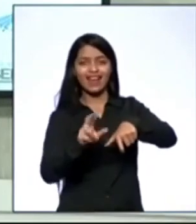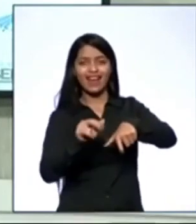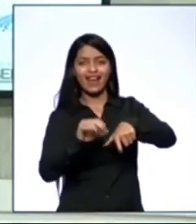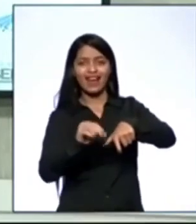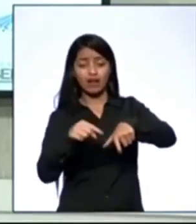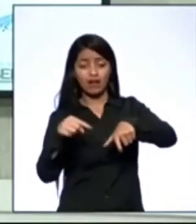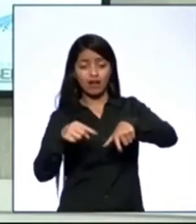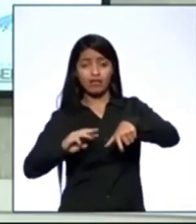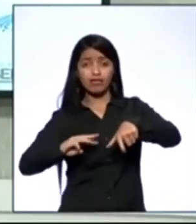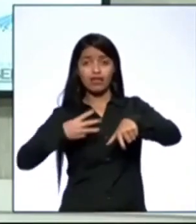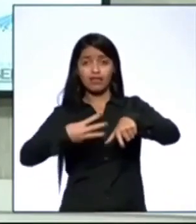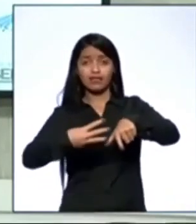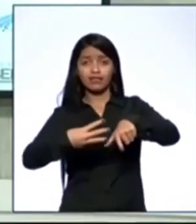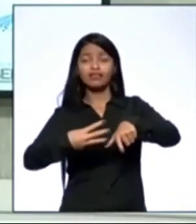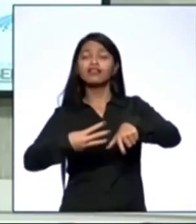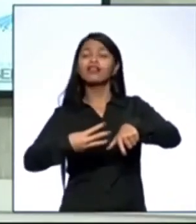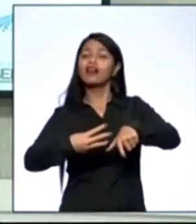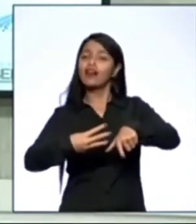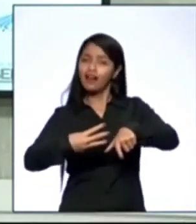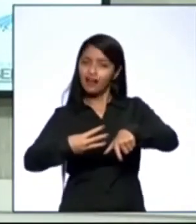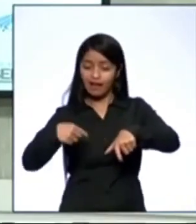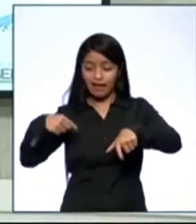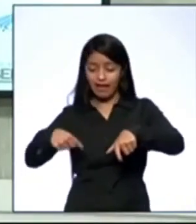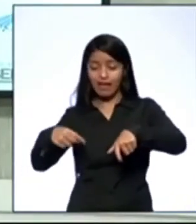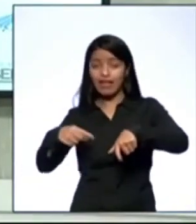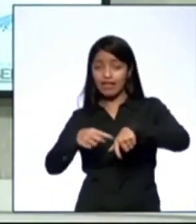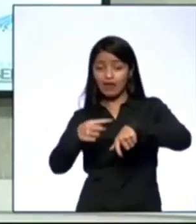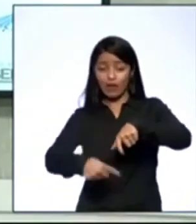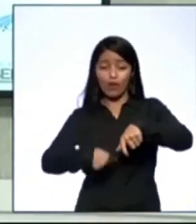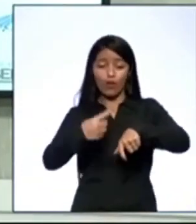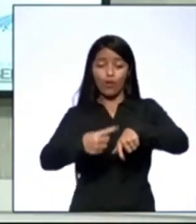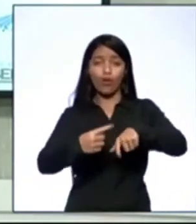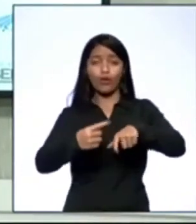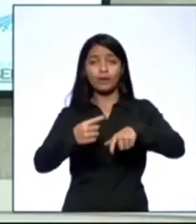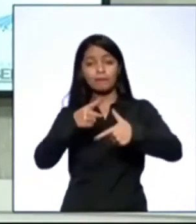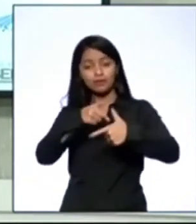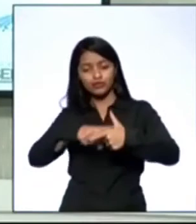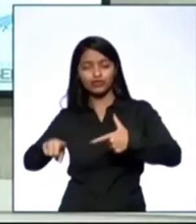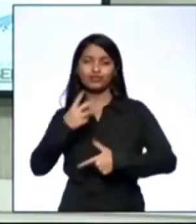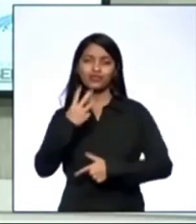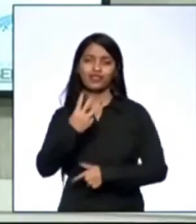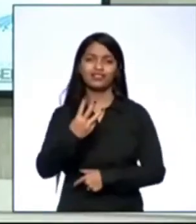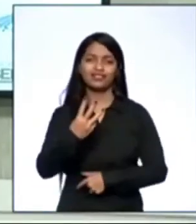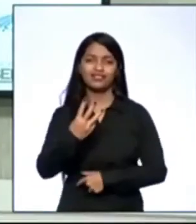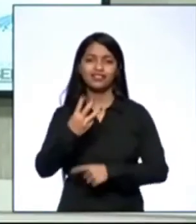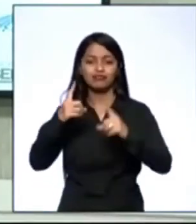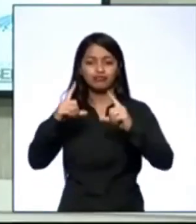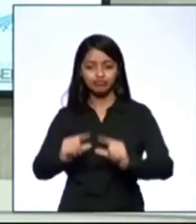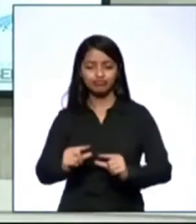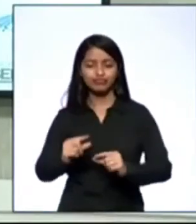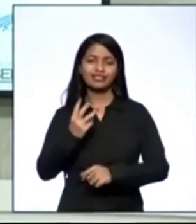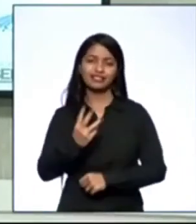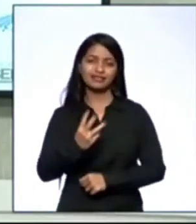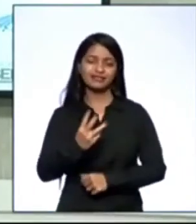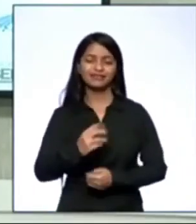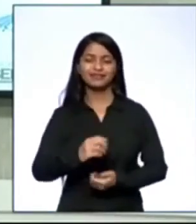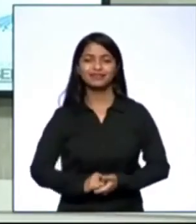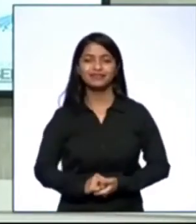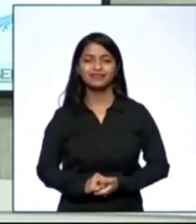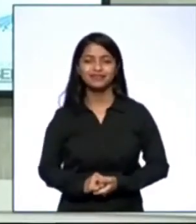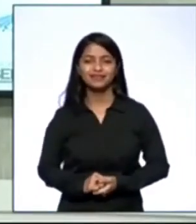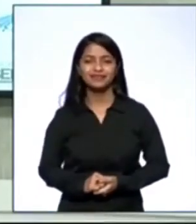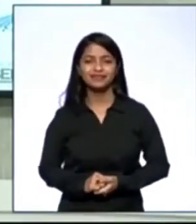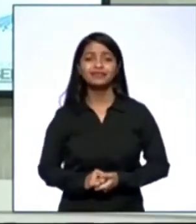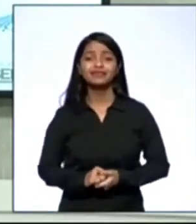é 3 vezes menor. Então a catraca vai ter 3 vezes mais frequência. Então a catraca que tem 3